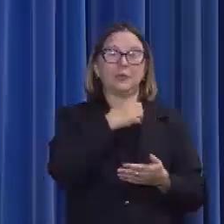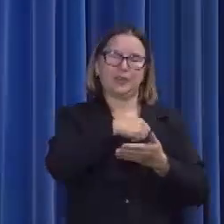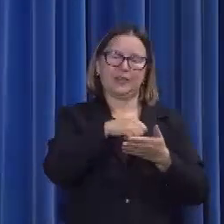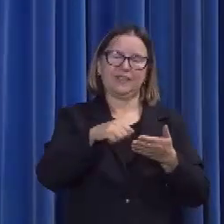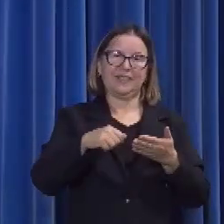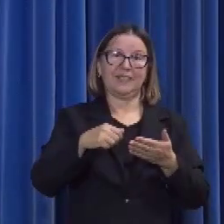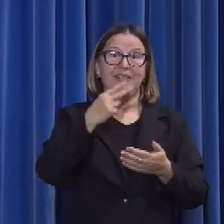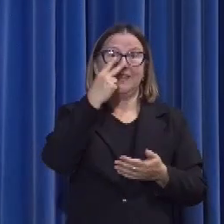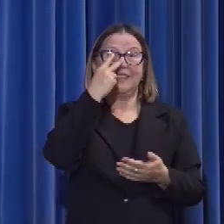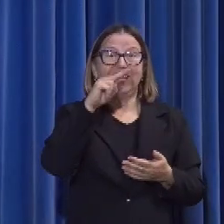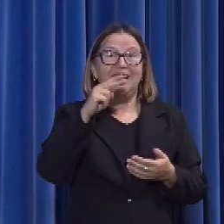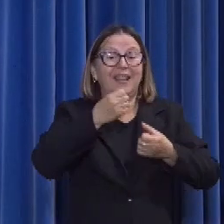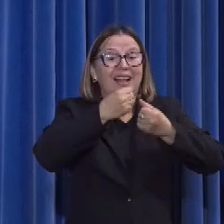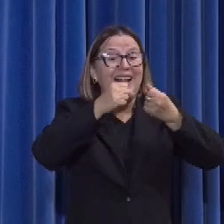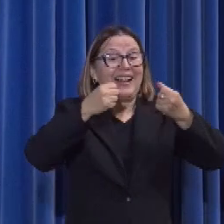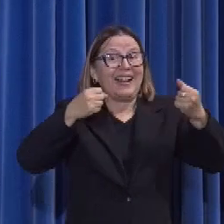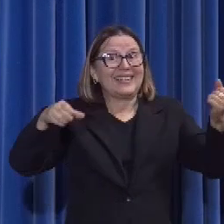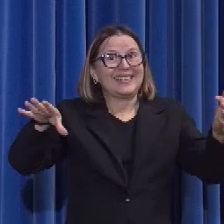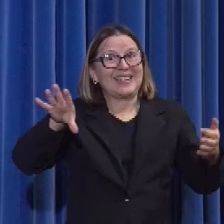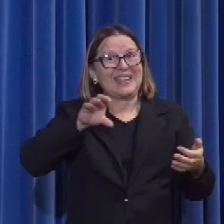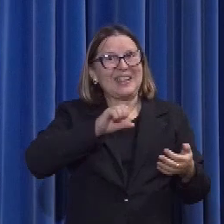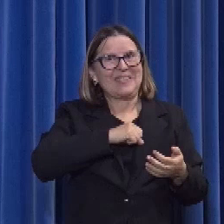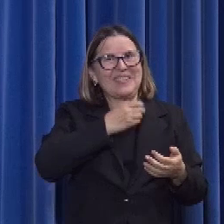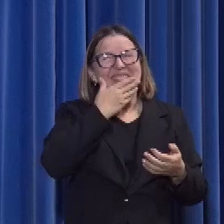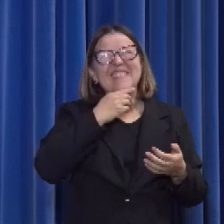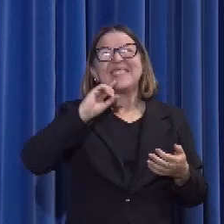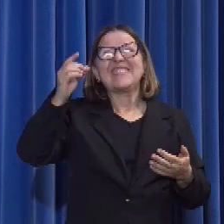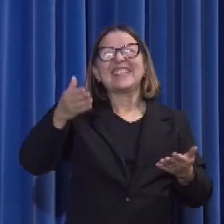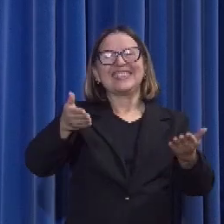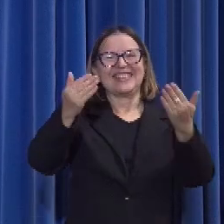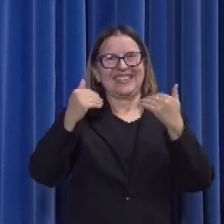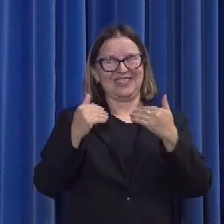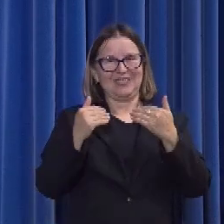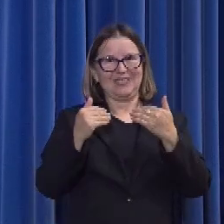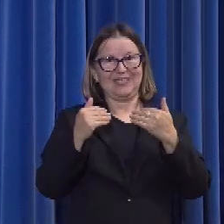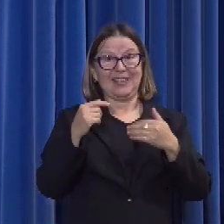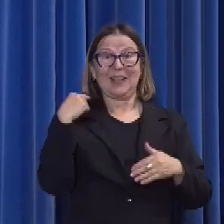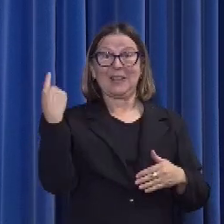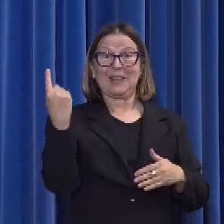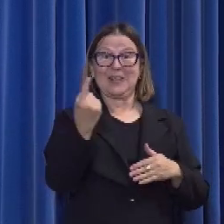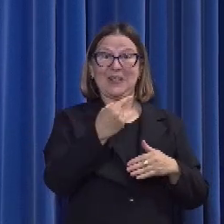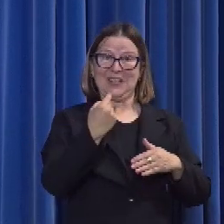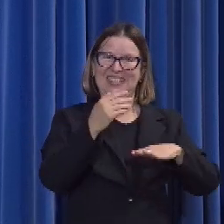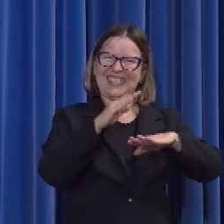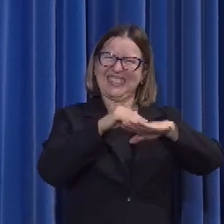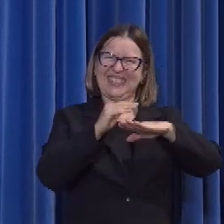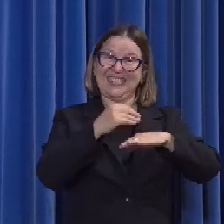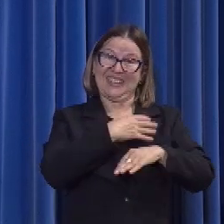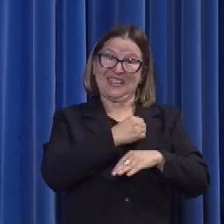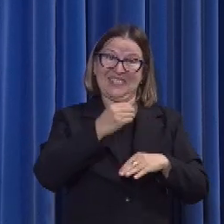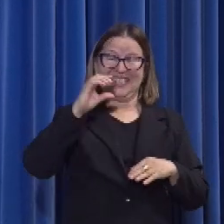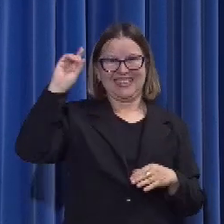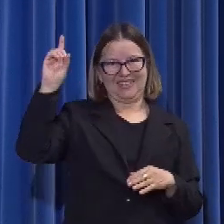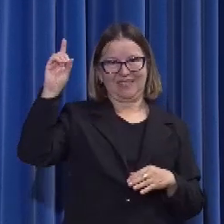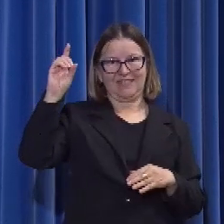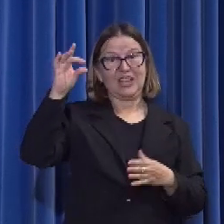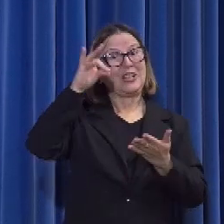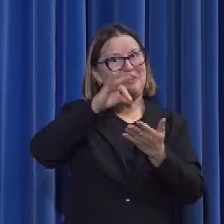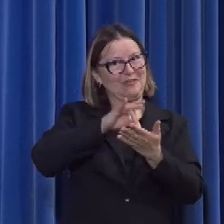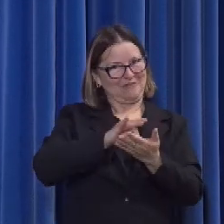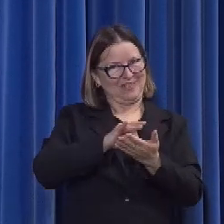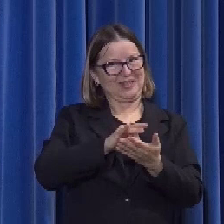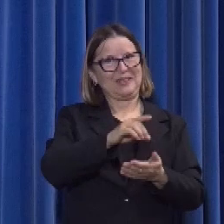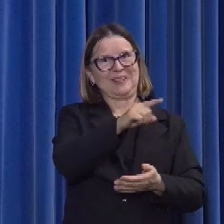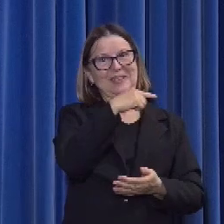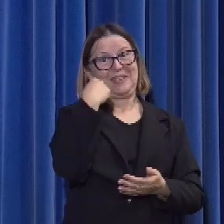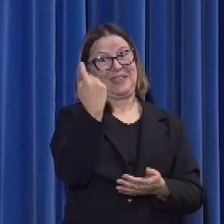vede que grande amor nos tem concedido o Pai, a ponto de sermos chamados filhos de Deus, e de fato somos filhos de